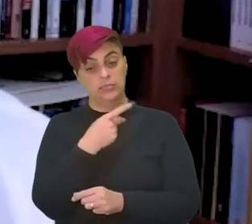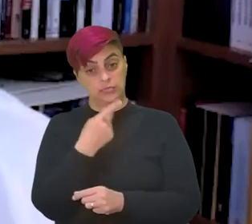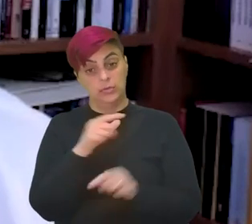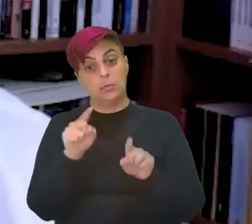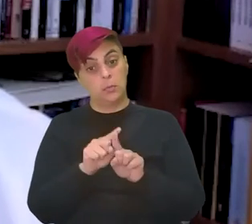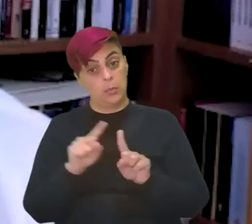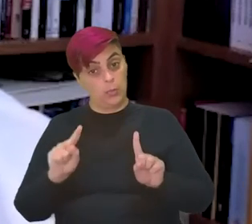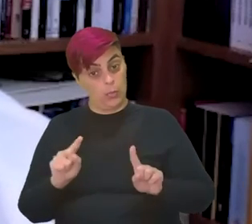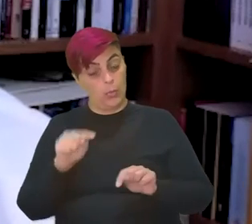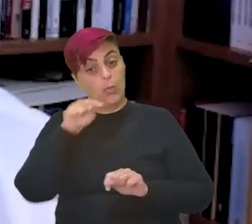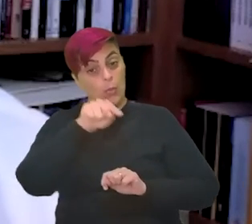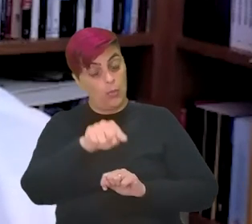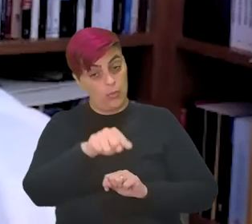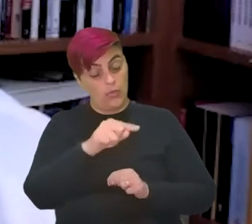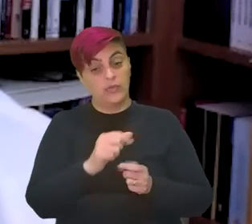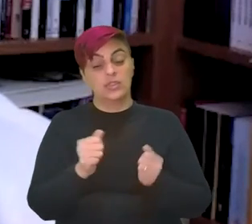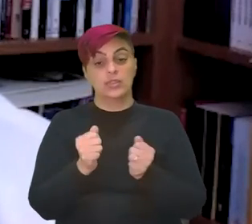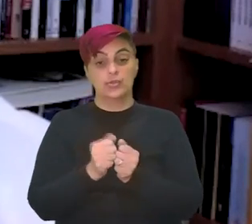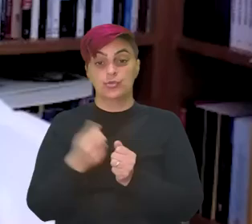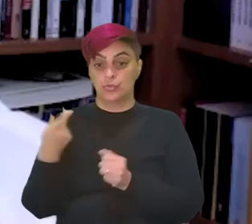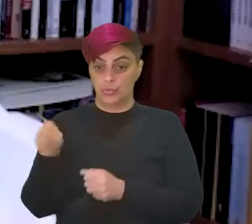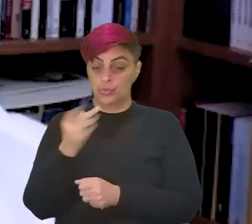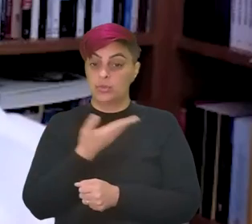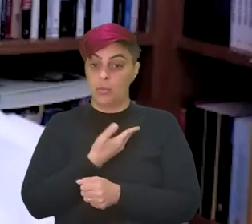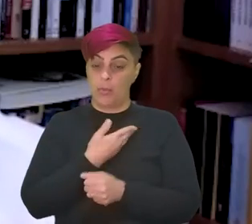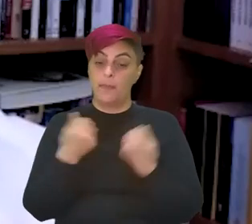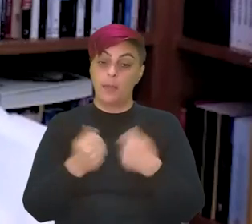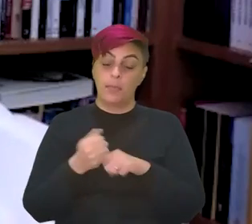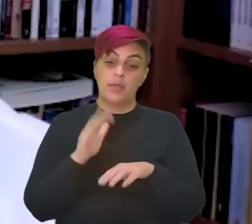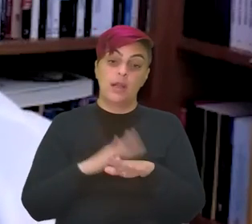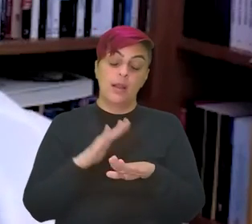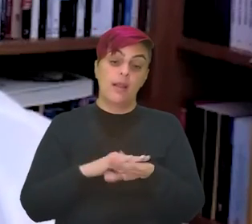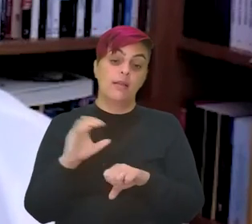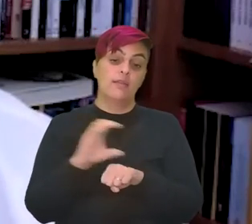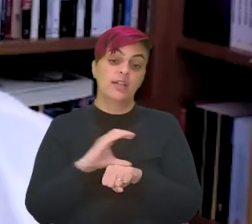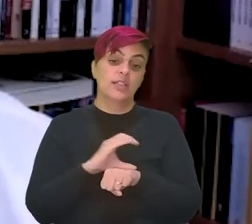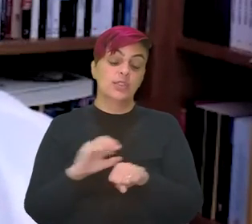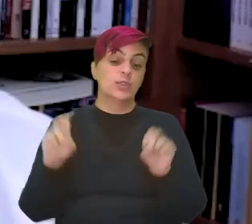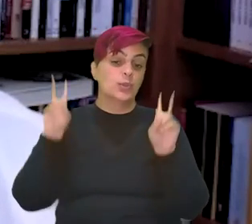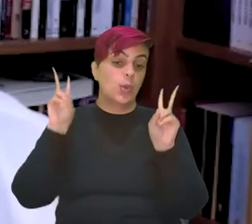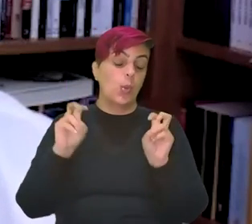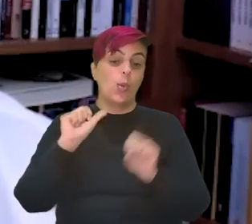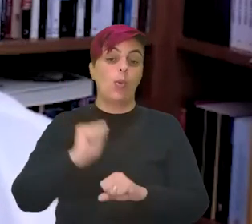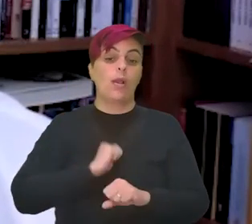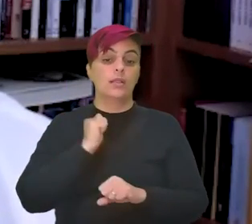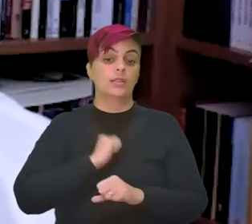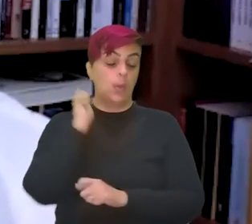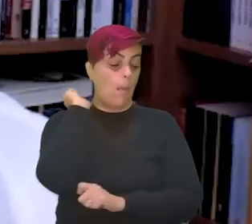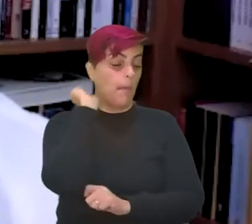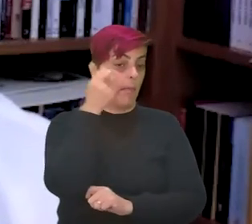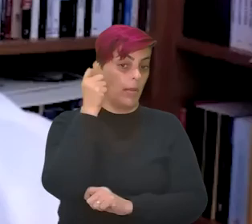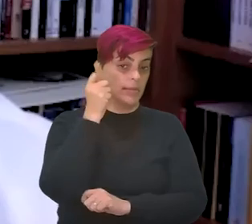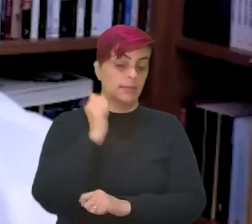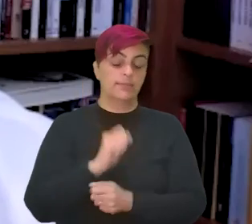bom, então você, enfim, junto a um colega, precisam fazer um curso sobre antropologia